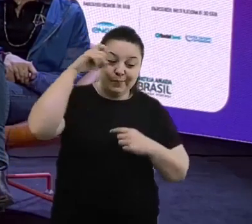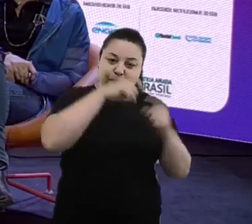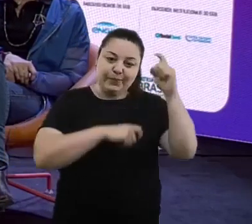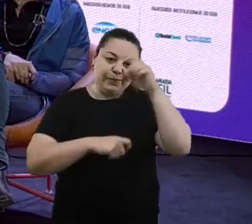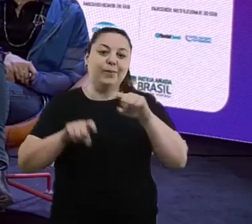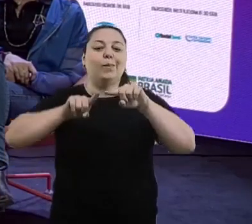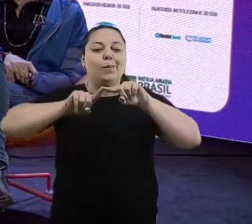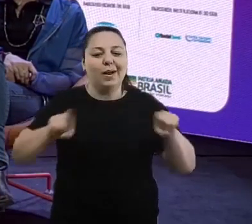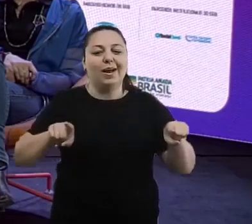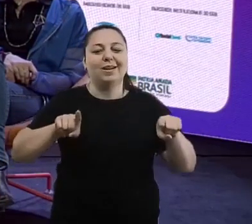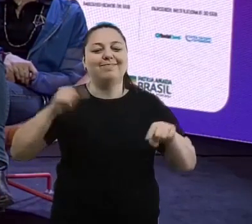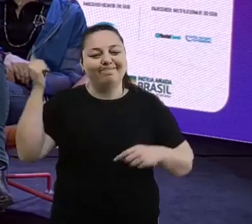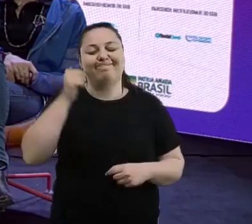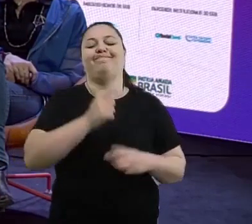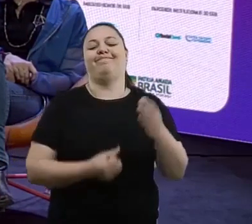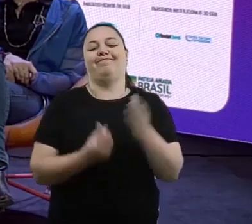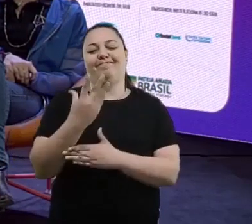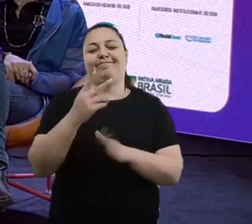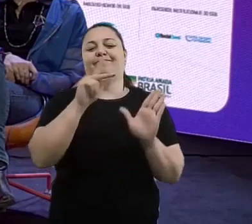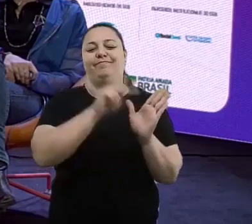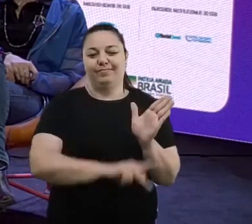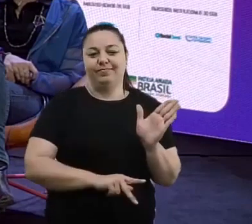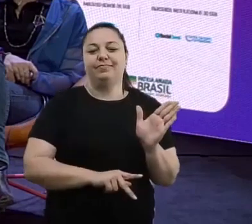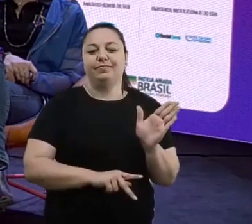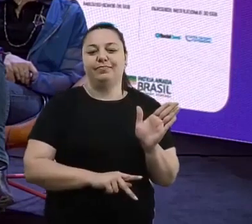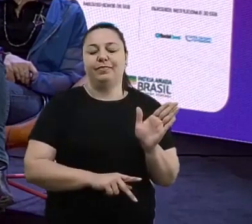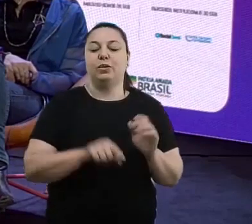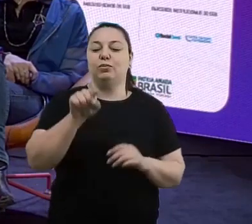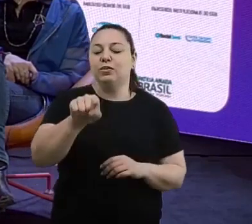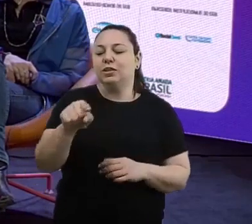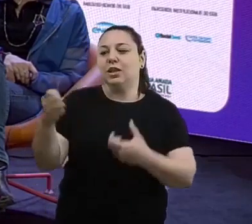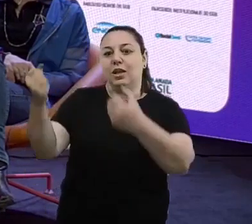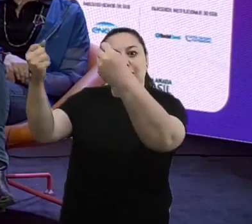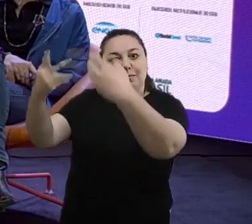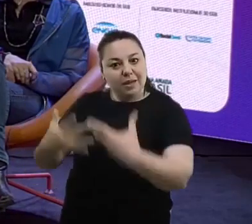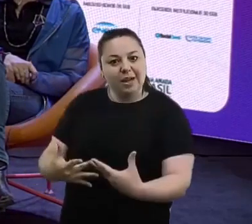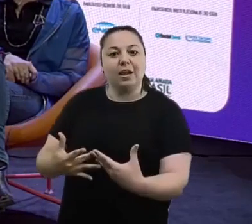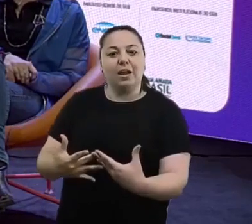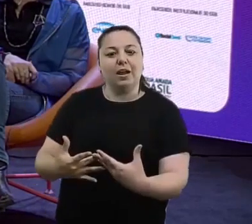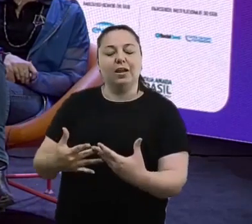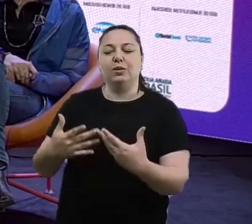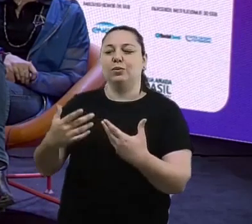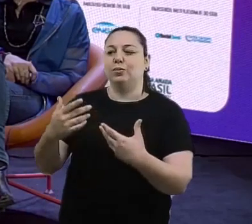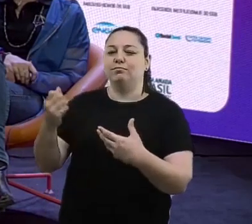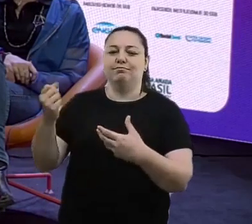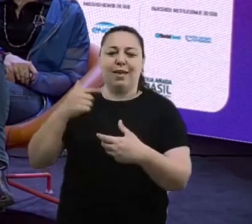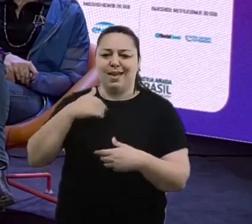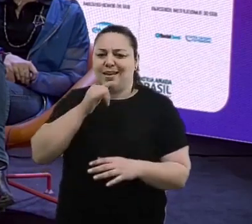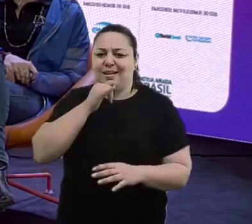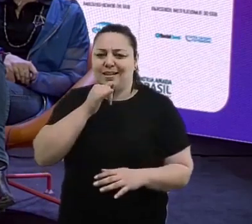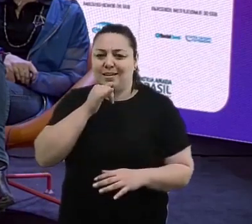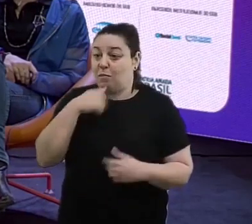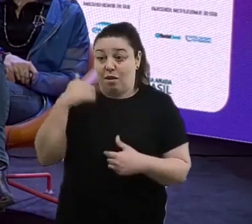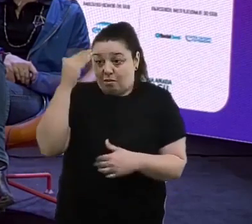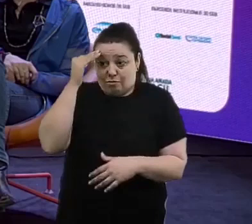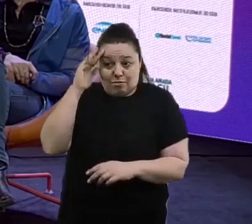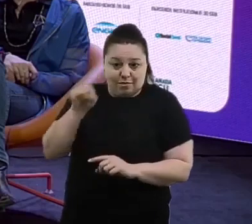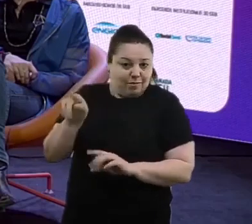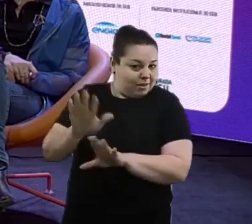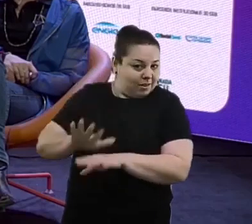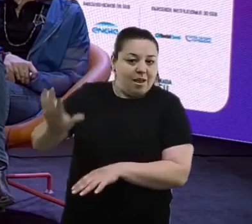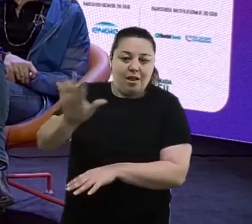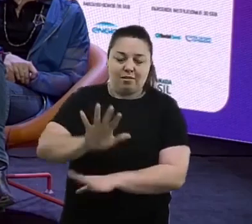produtor faz, que ele demonstra o que ele tem de rebanho em cada propriedade. Então, trabalhamos com dados de 2012 a 2020. Essas foram as